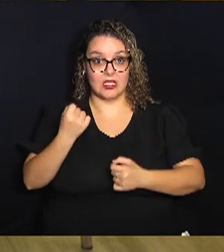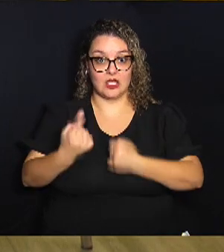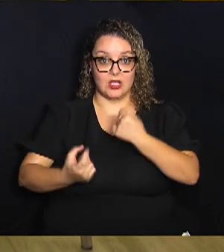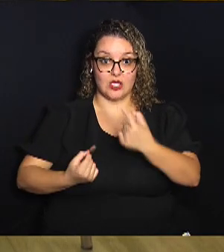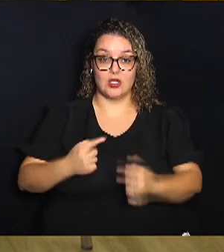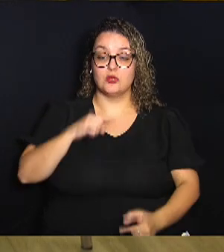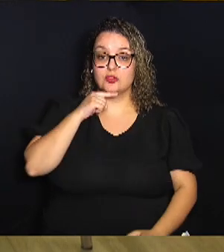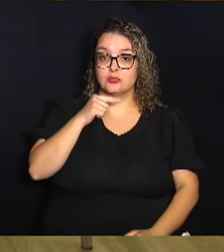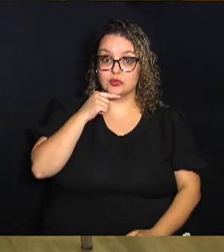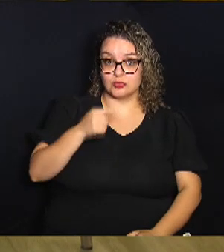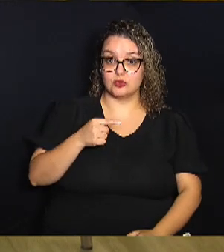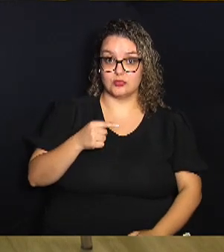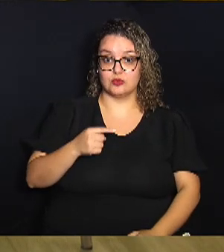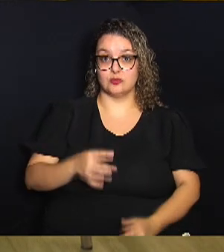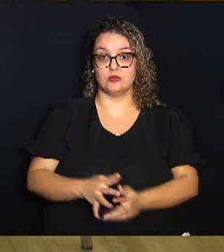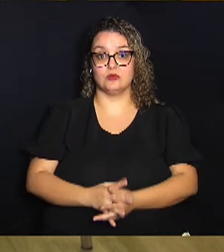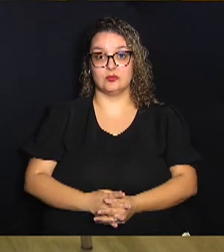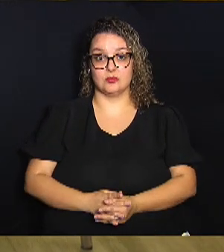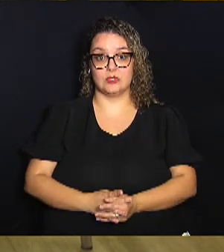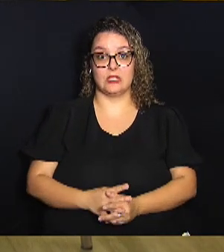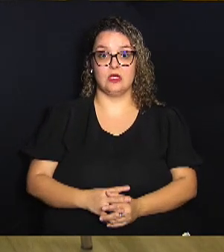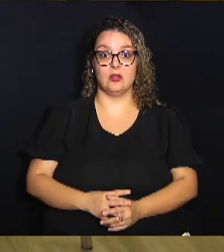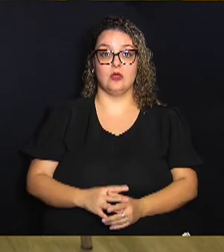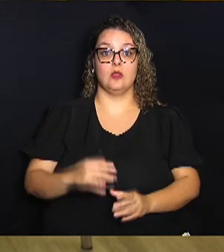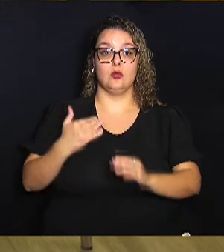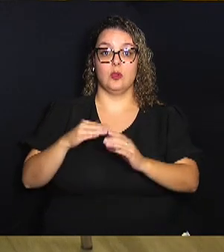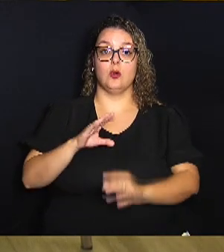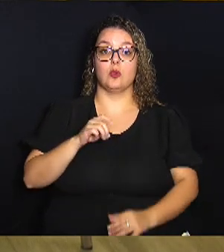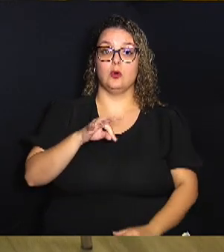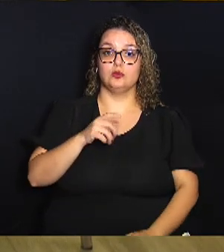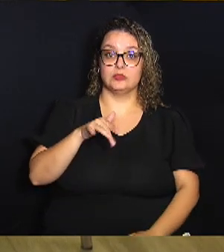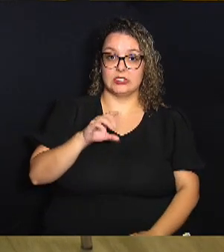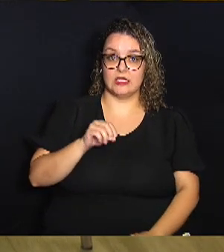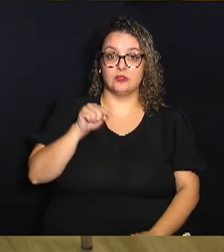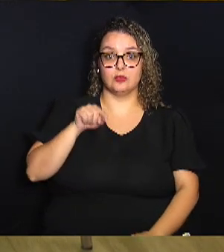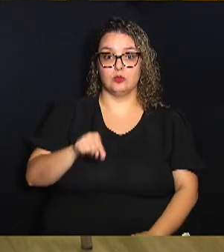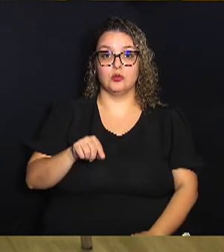dúvida, olha, eu vou dizer aqui o e-mail,